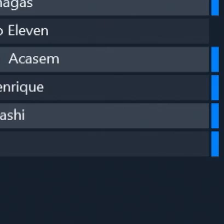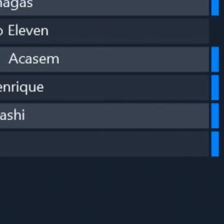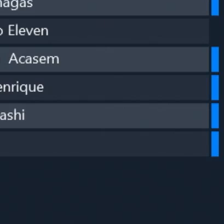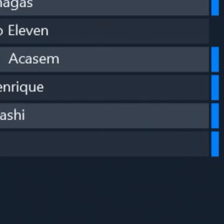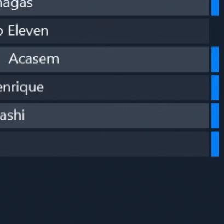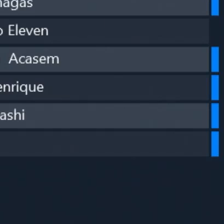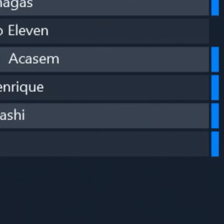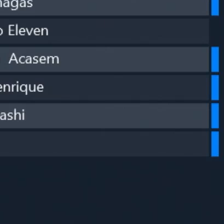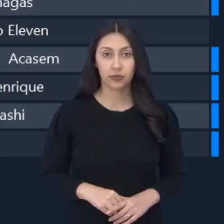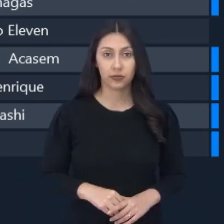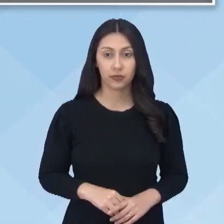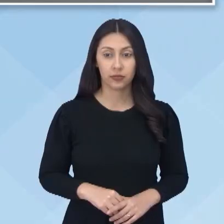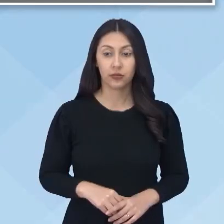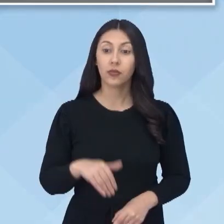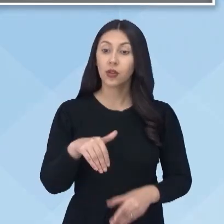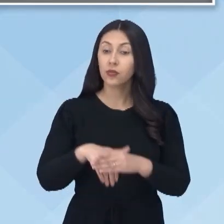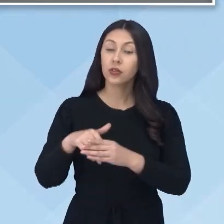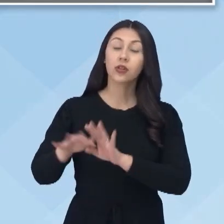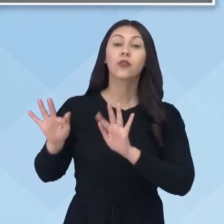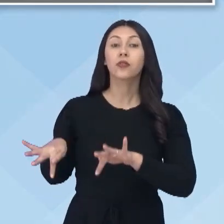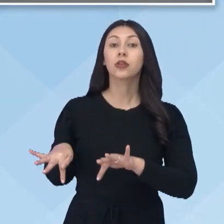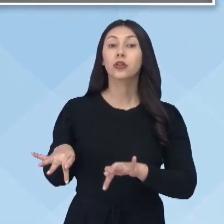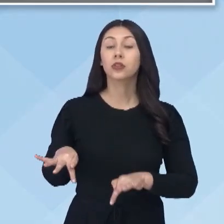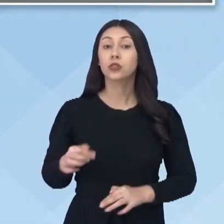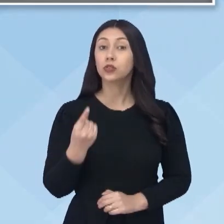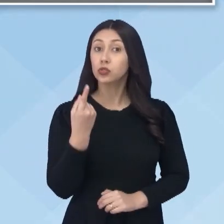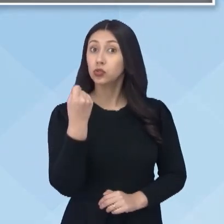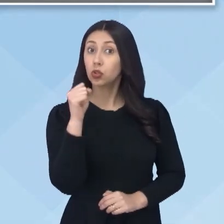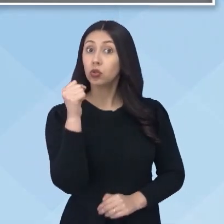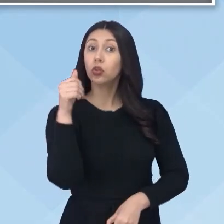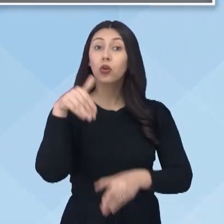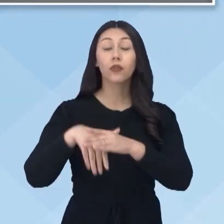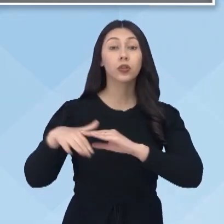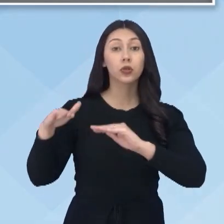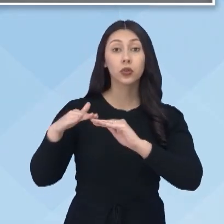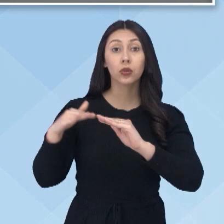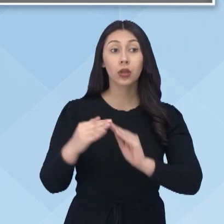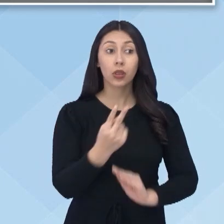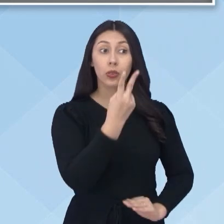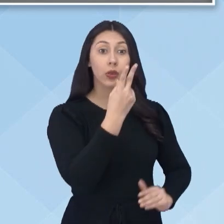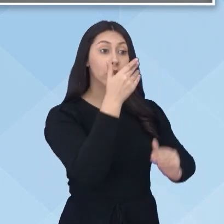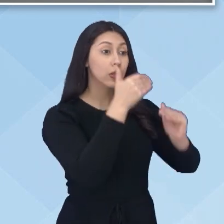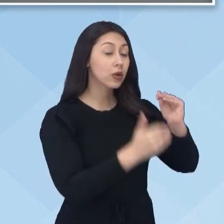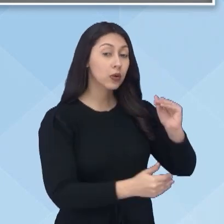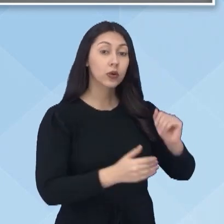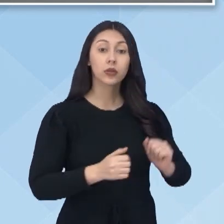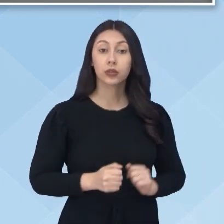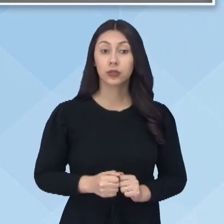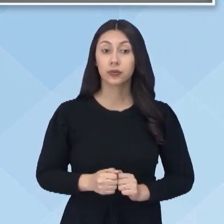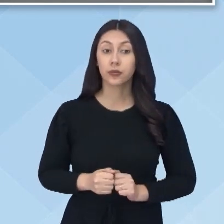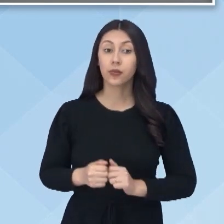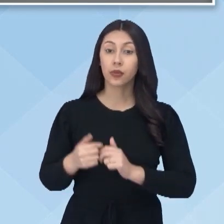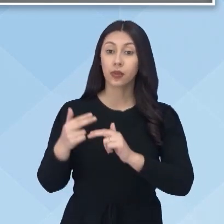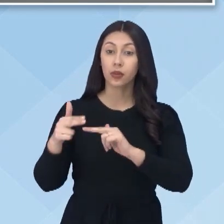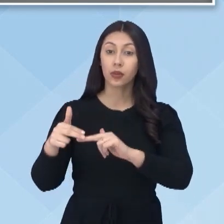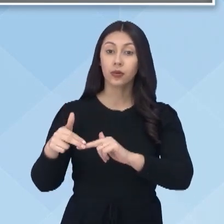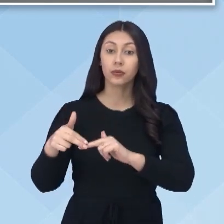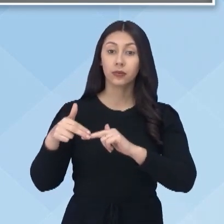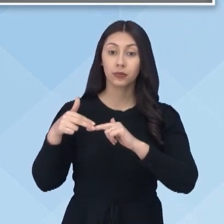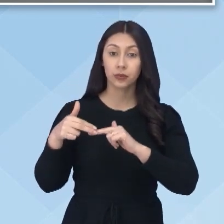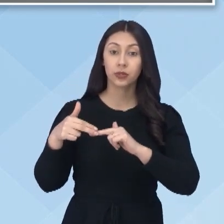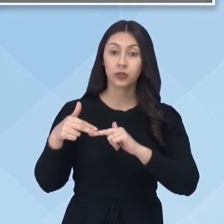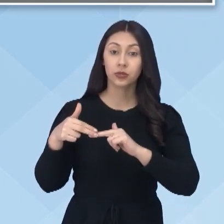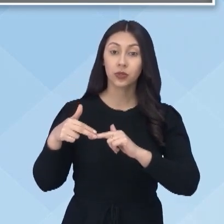Encerrada a votação. 18 votos favoráveis, 2 votos contrários, senhor presidente. Com 18 votos favoráveis, 2 votos contrários,